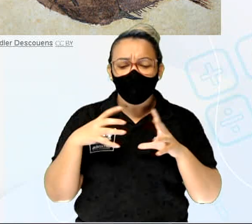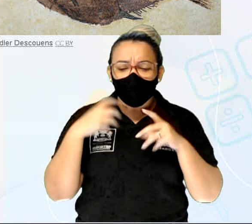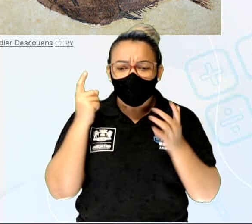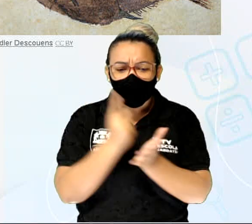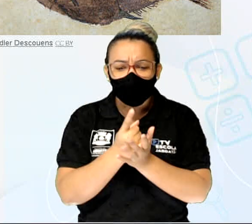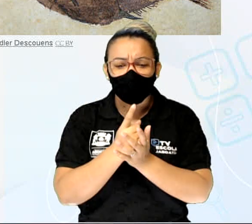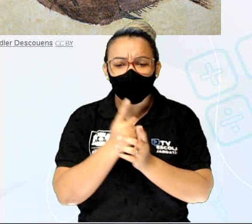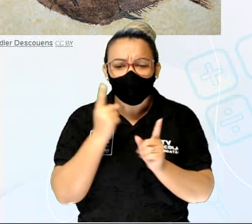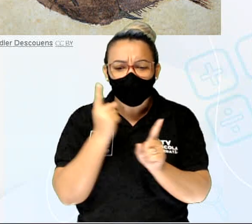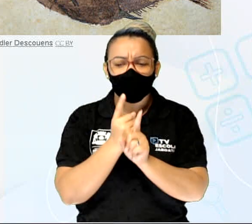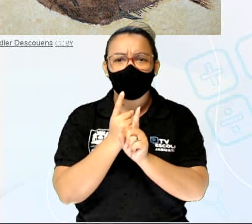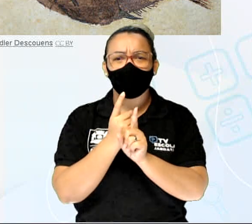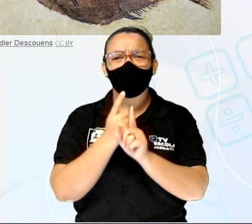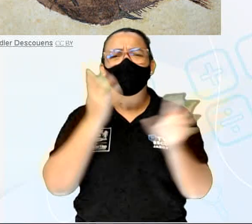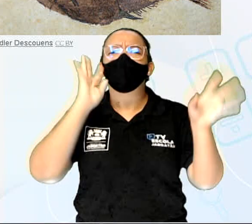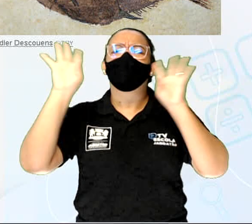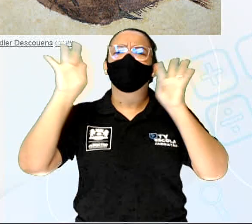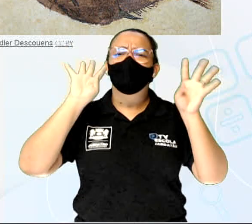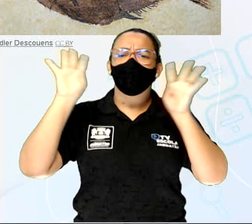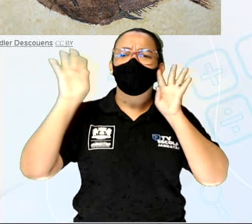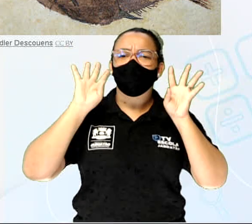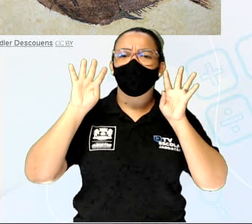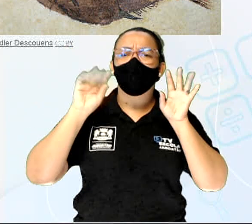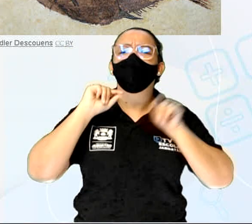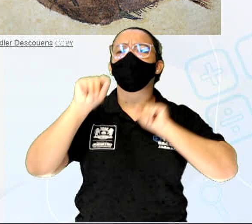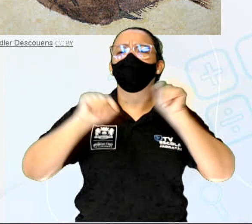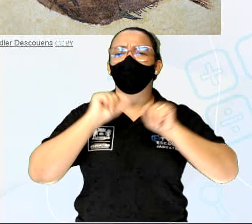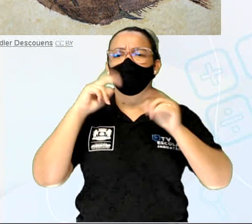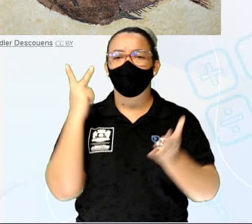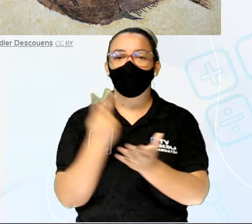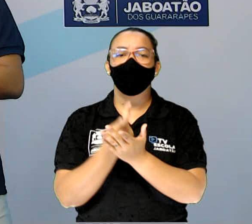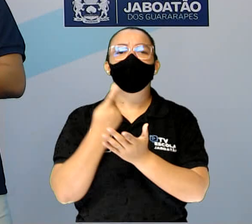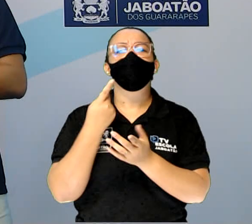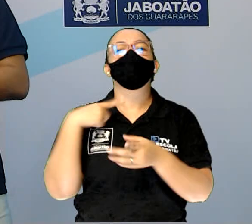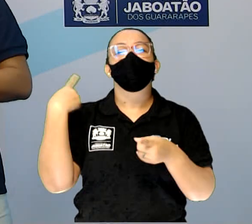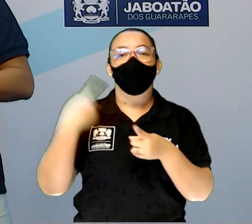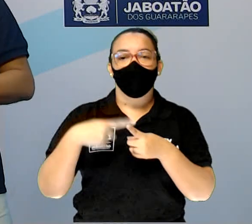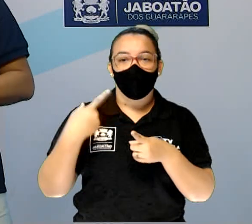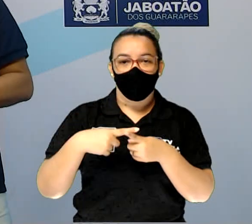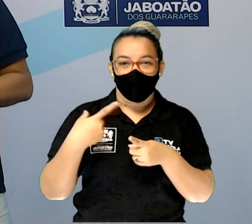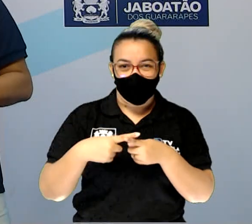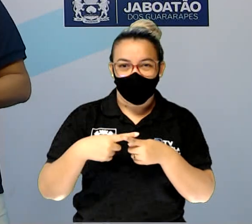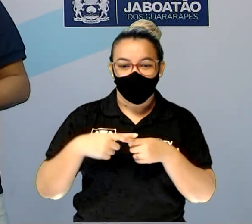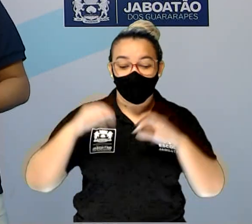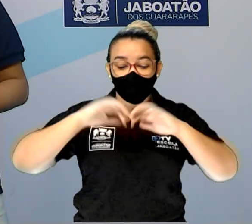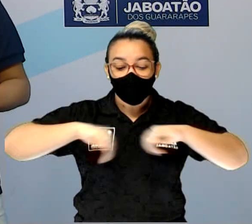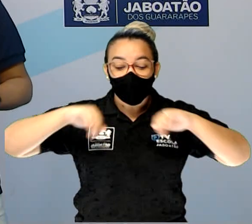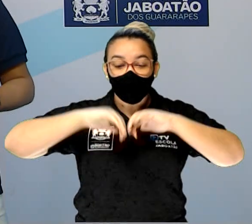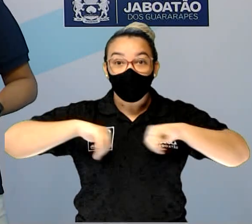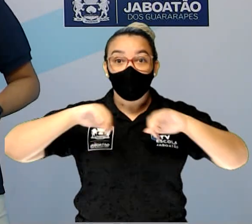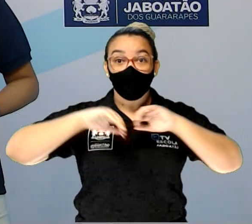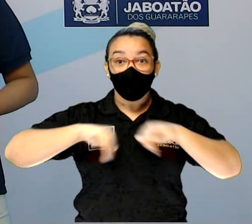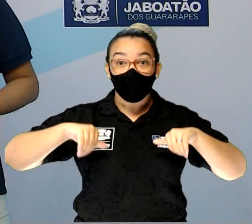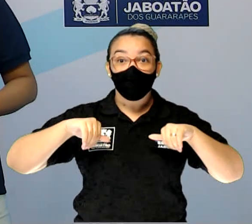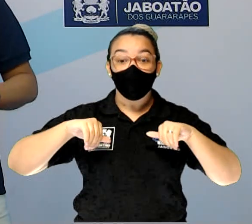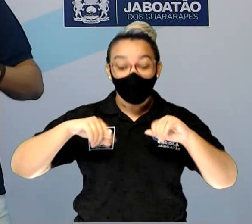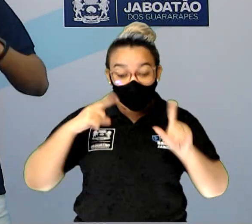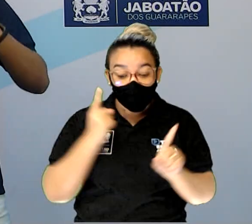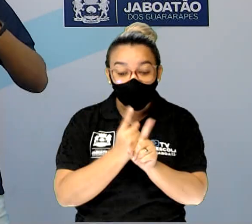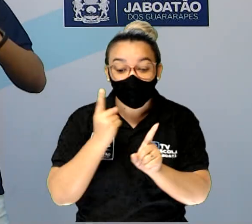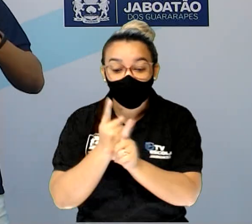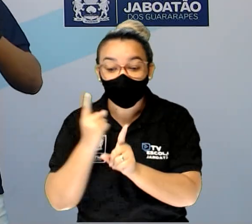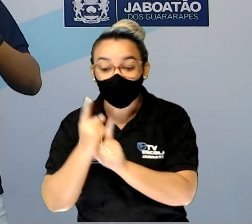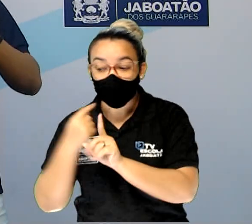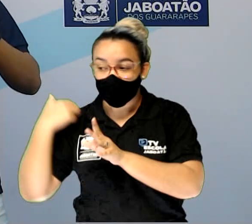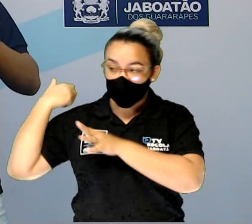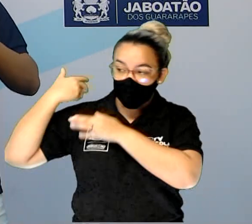E aí a gente começa a pensar, o que está acontecendo ali? Por que a gente tem, durante uma escavação, animais que não existem mais e faz